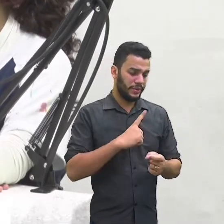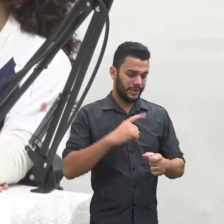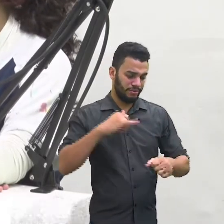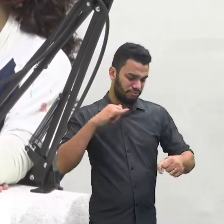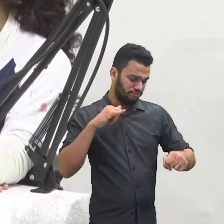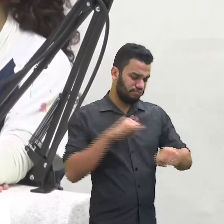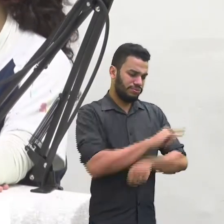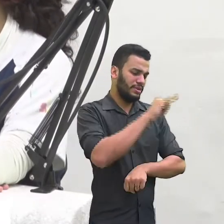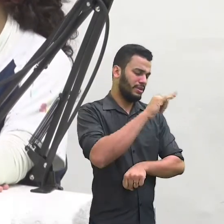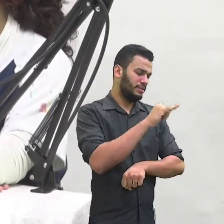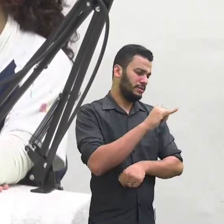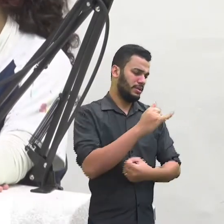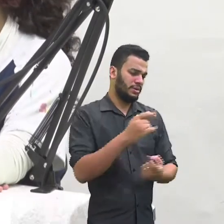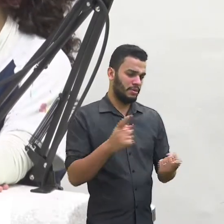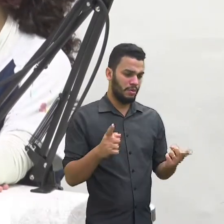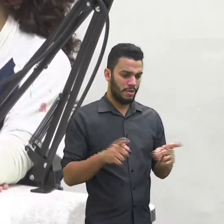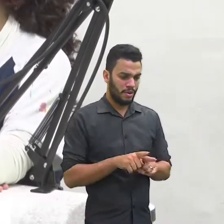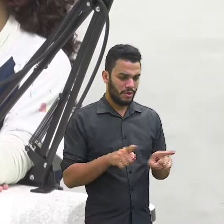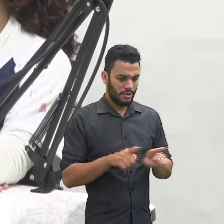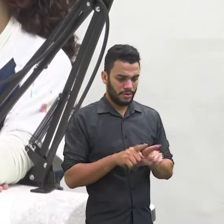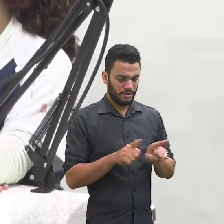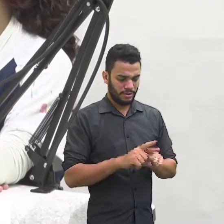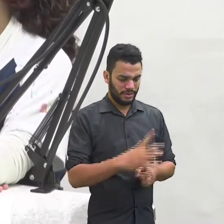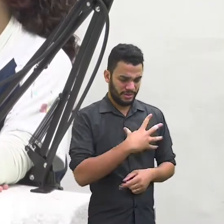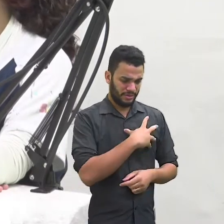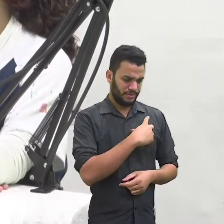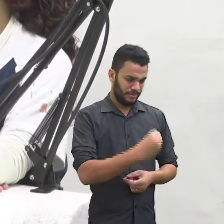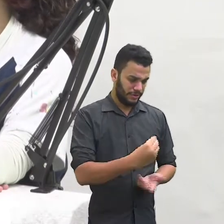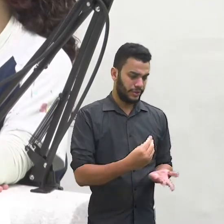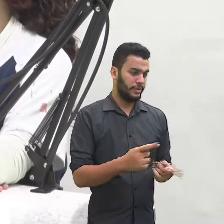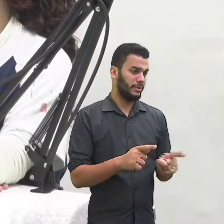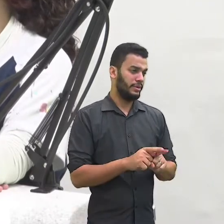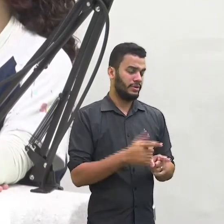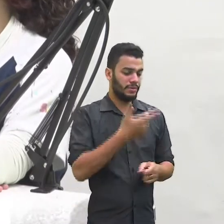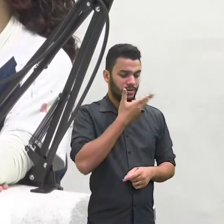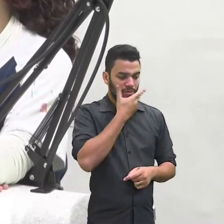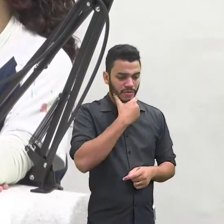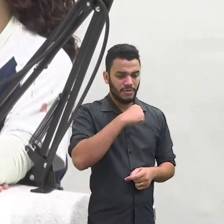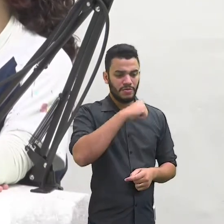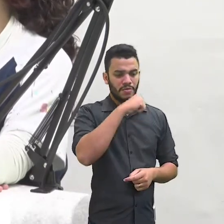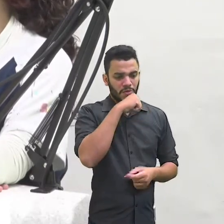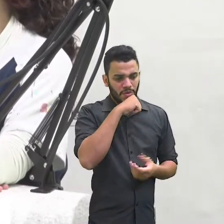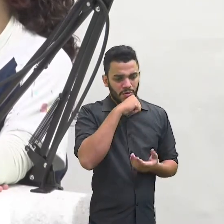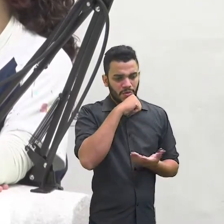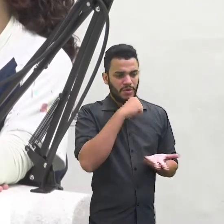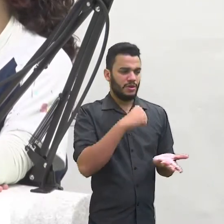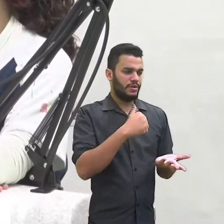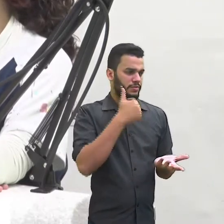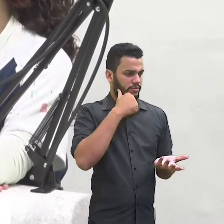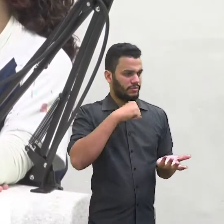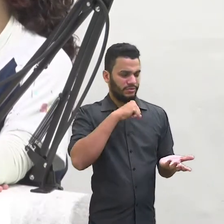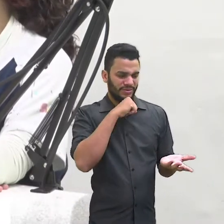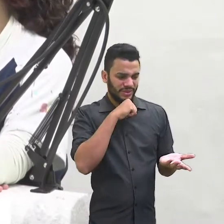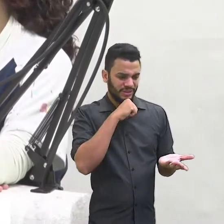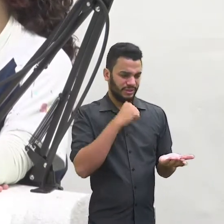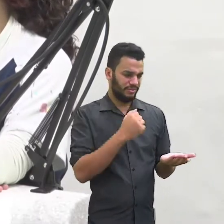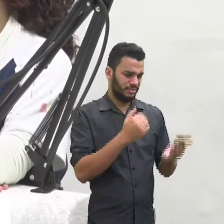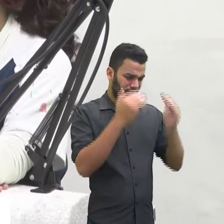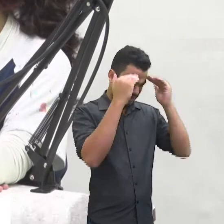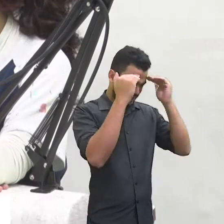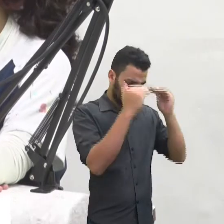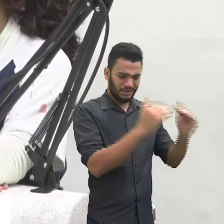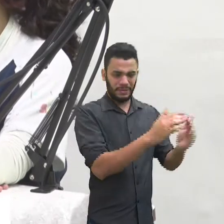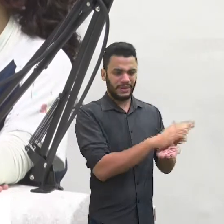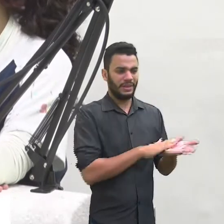desconfiança entre pais e filhos. Então, assim, é um assunto que a gente tem que